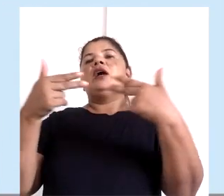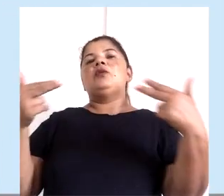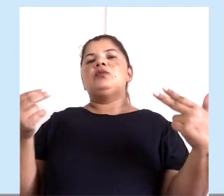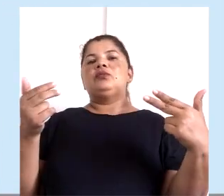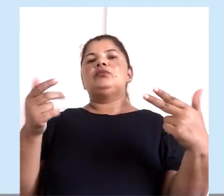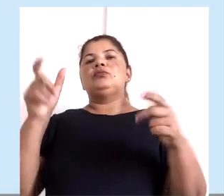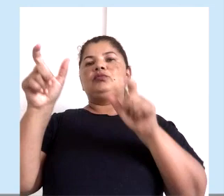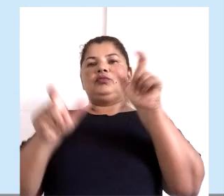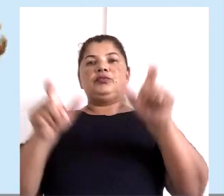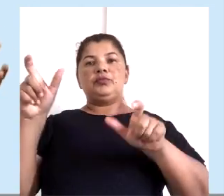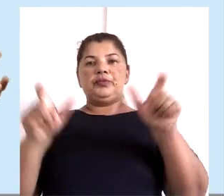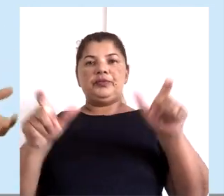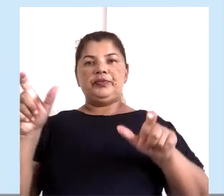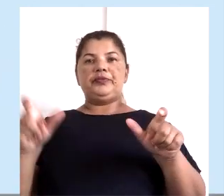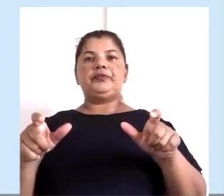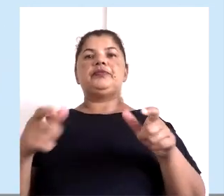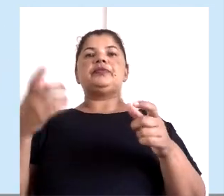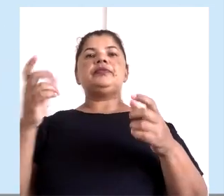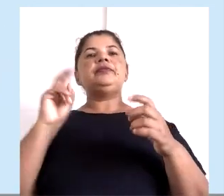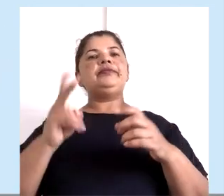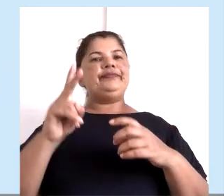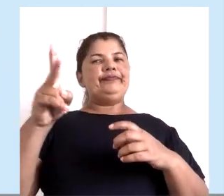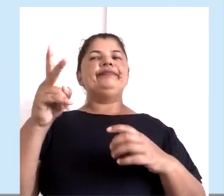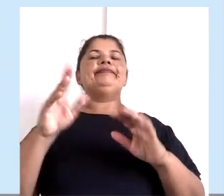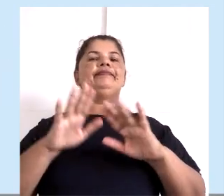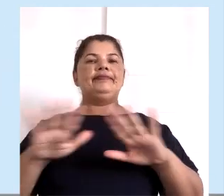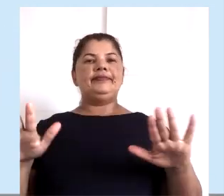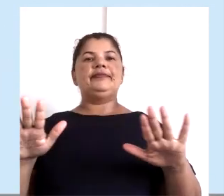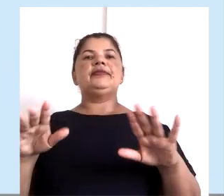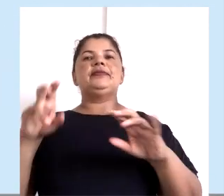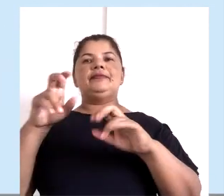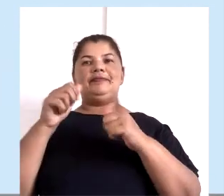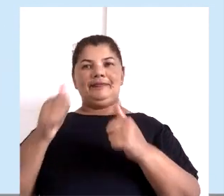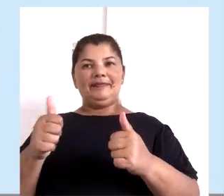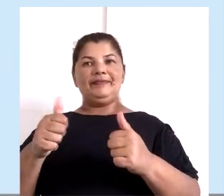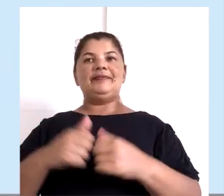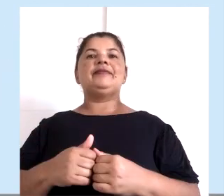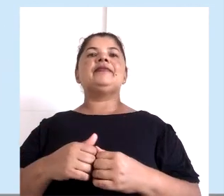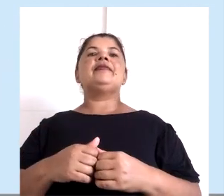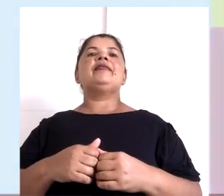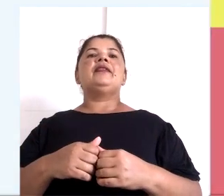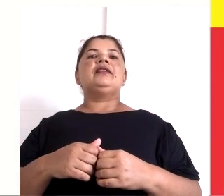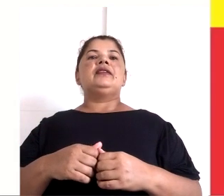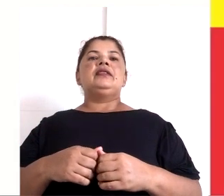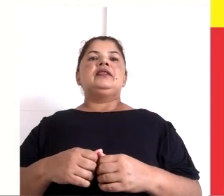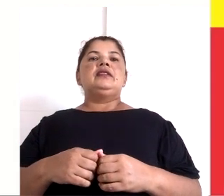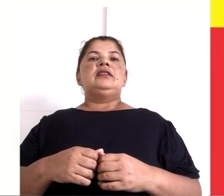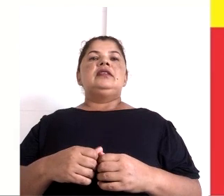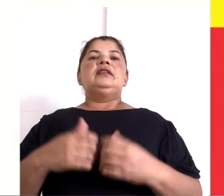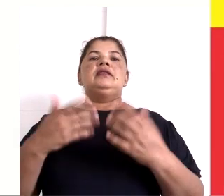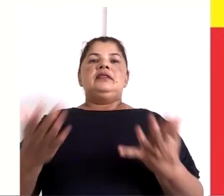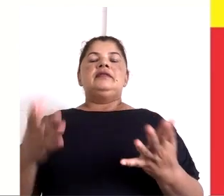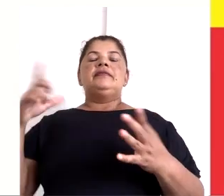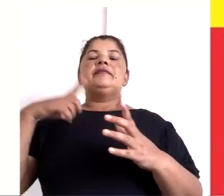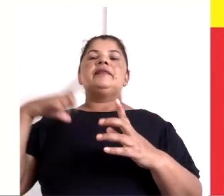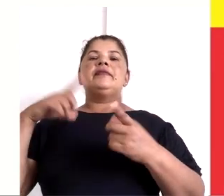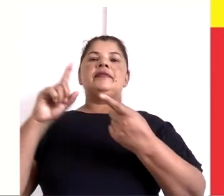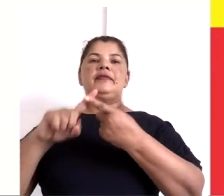seres humanos. A gente sempre vai ver isso ao longo do tempo. Ok, sétimo ano. Olha na tela mais uma vez. Há